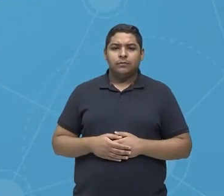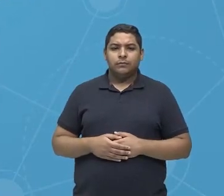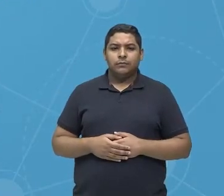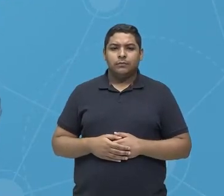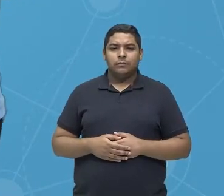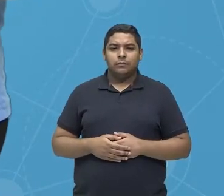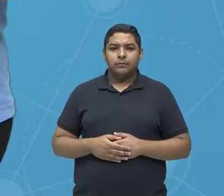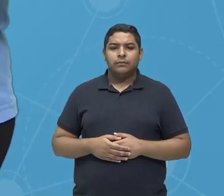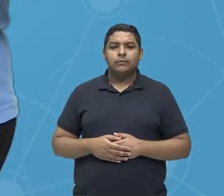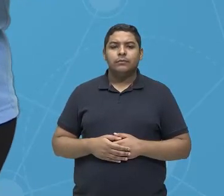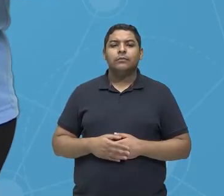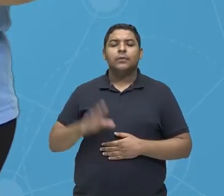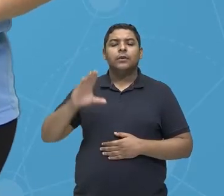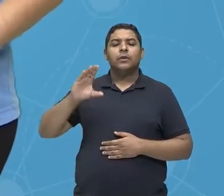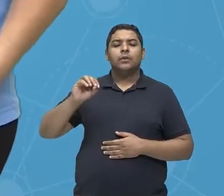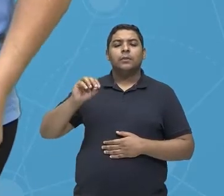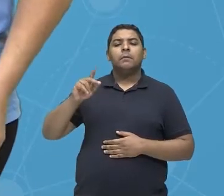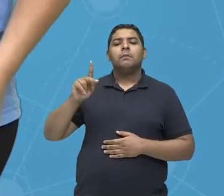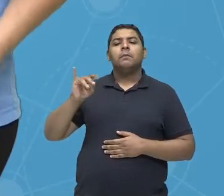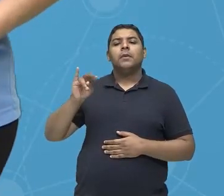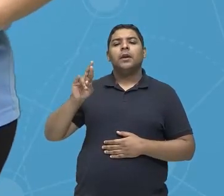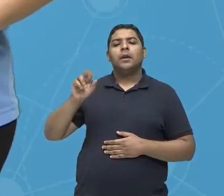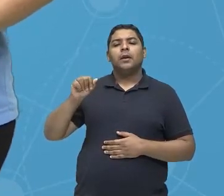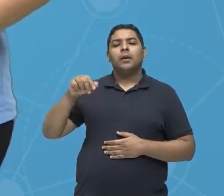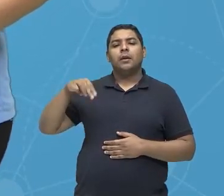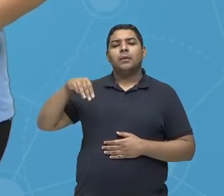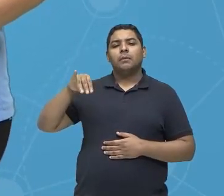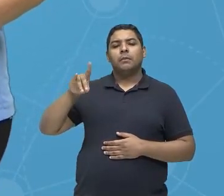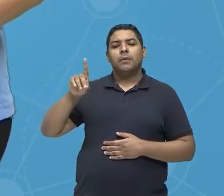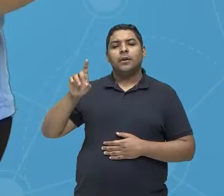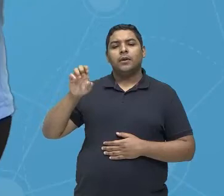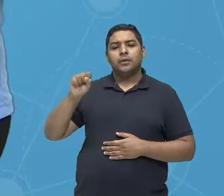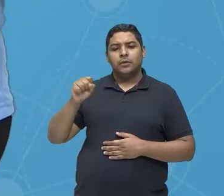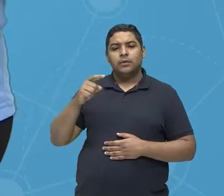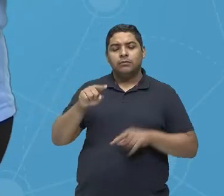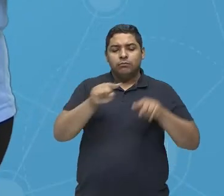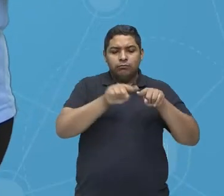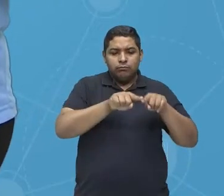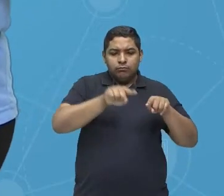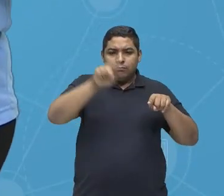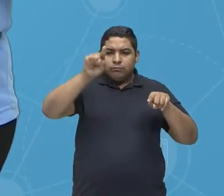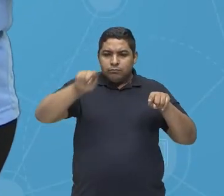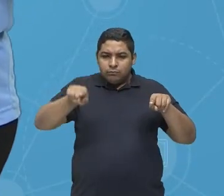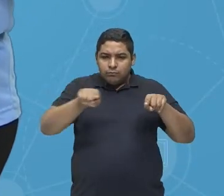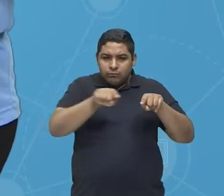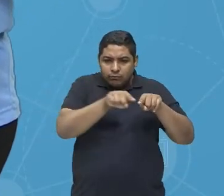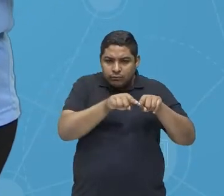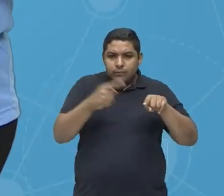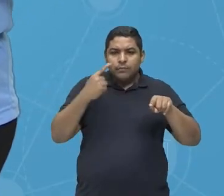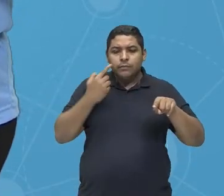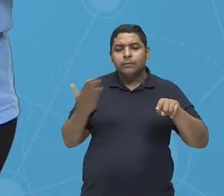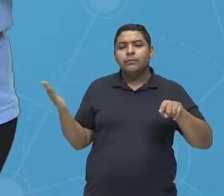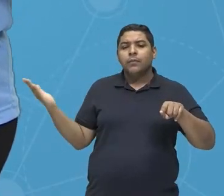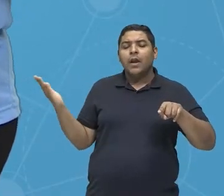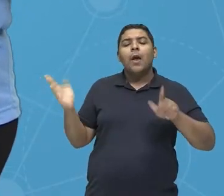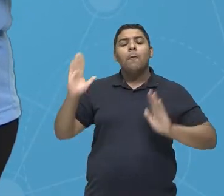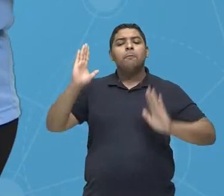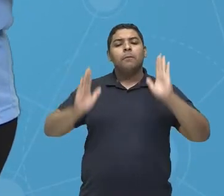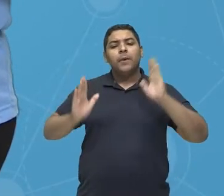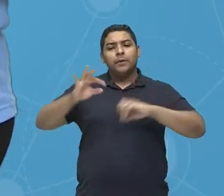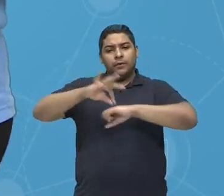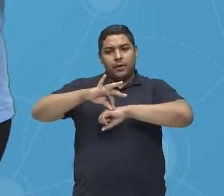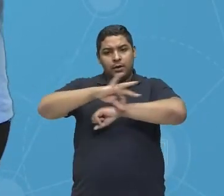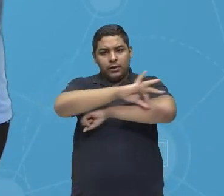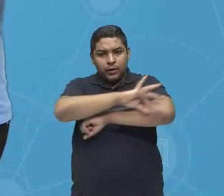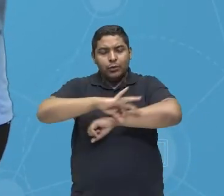Então, as colunas e as pirâmides, elas vão estar representando justamente esse período da arquitetura. Fala